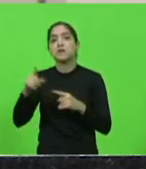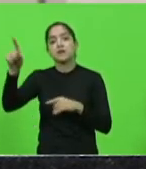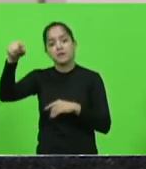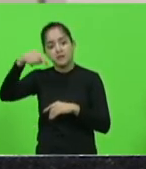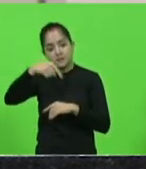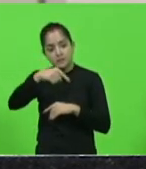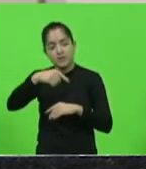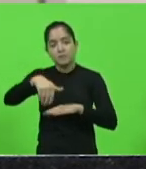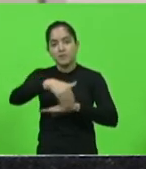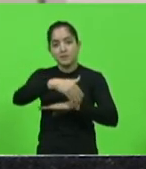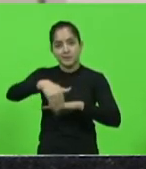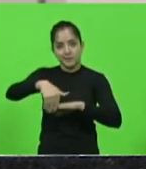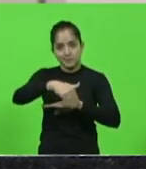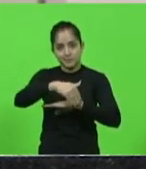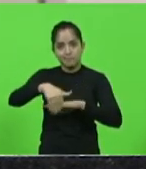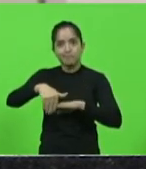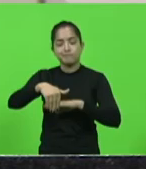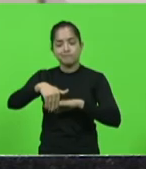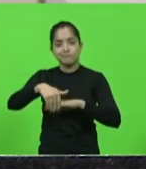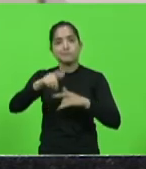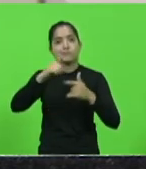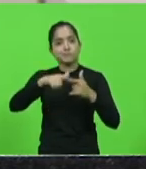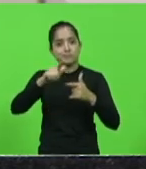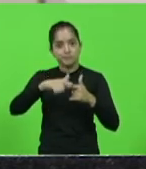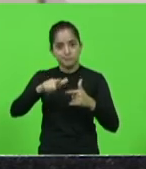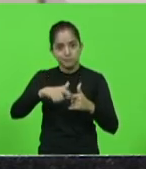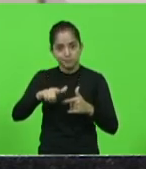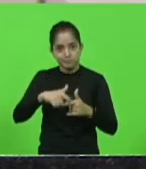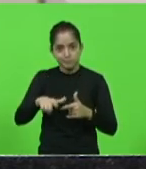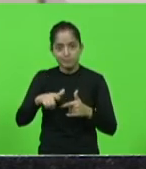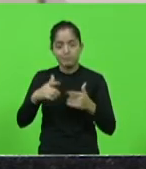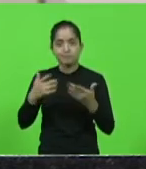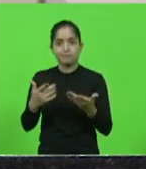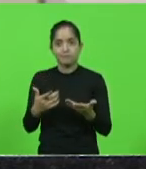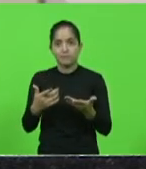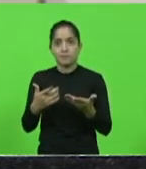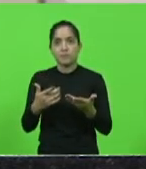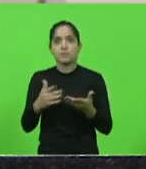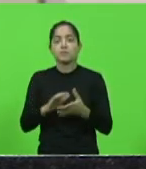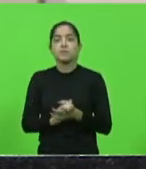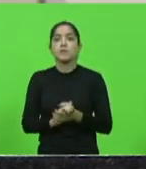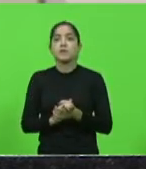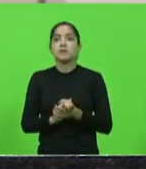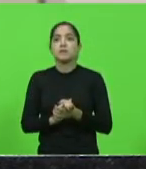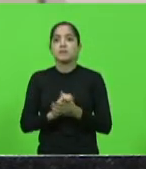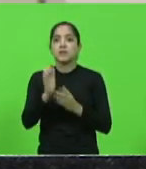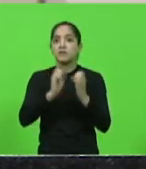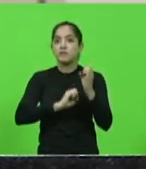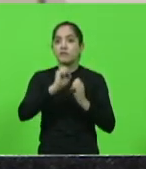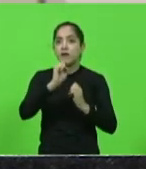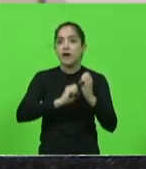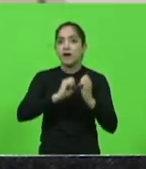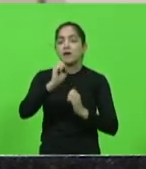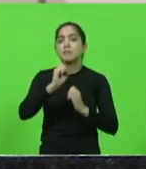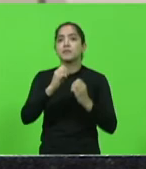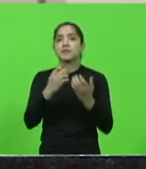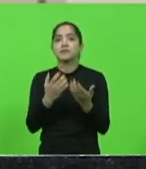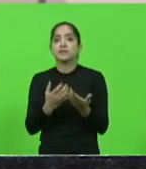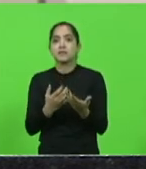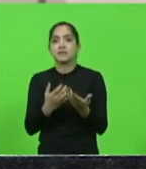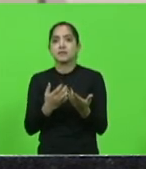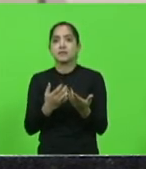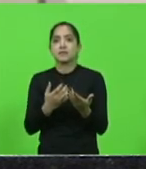aquele trajeto ali, deputado Gerri. Tem uma grande fábrica de imóveis lá do extremo oeste, depois de São Miguel do